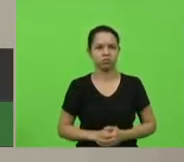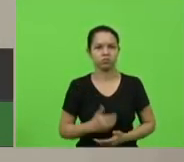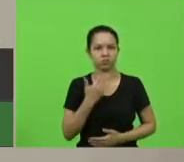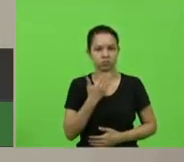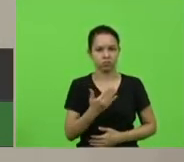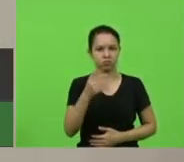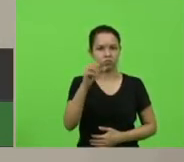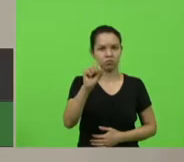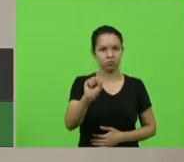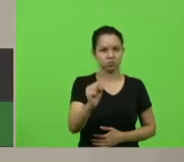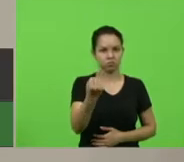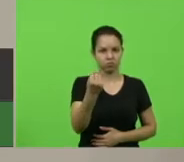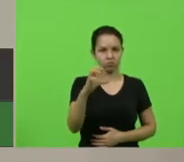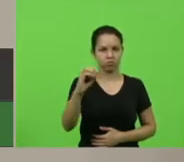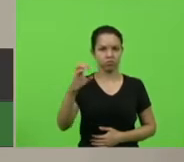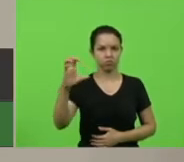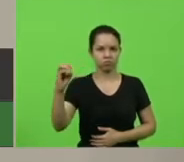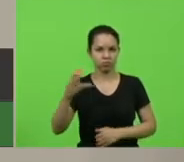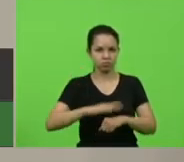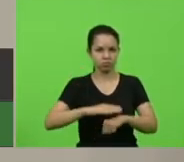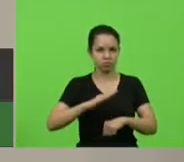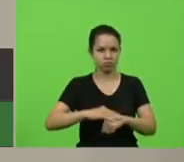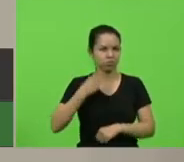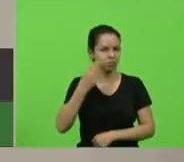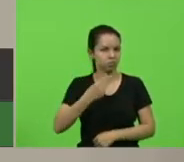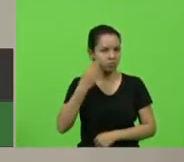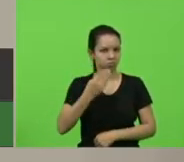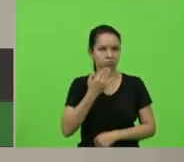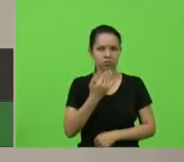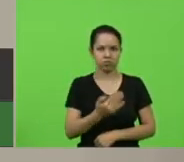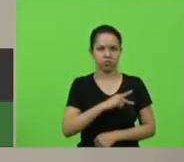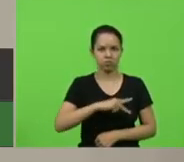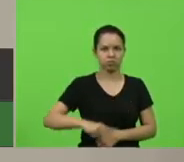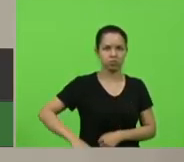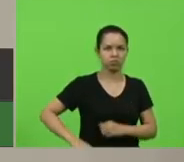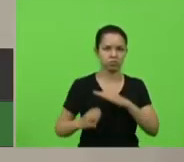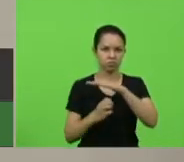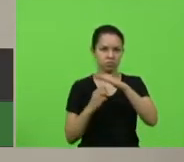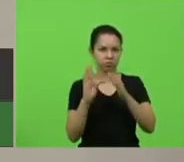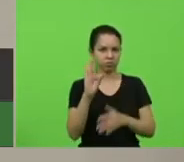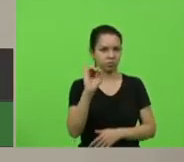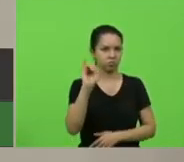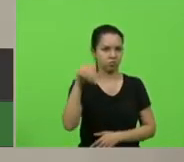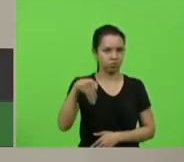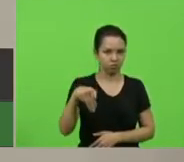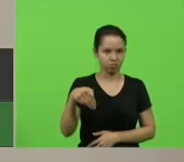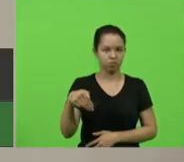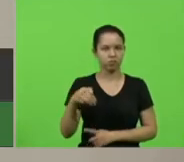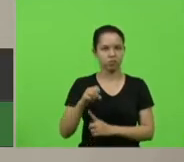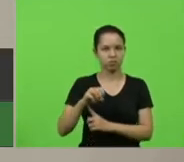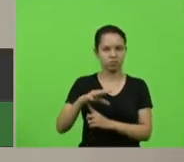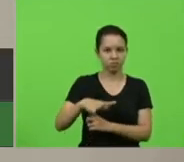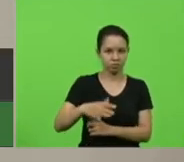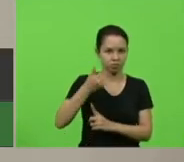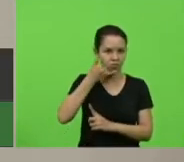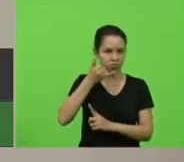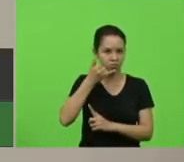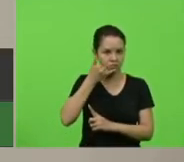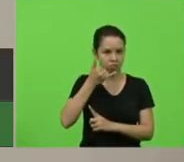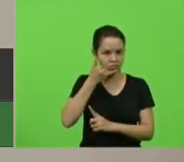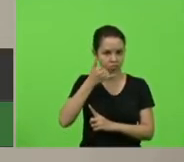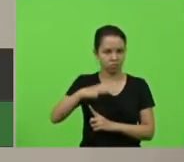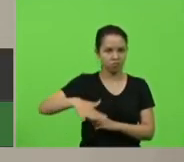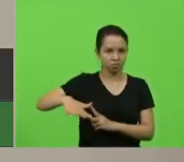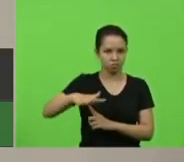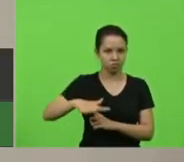Requerimento 800, autor deputado Márcio Machado, solicitando ao presidente da empresa TIM a instalação de uma rede telefônica móvel na BR-282, quilômetro